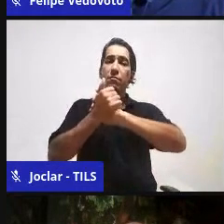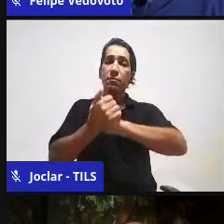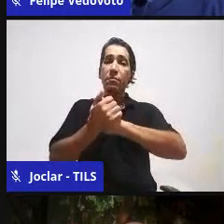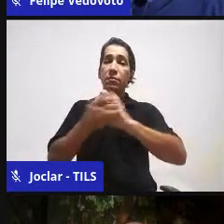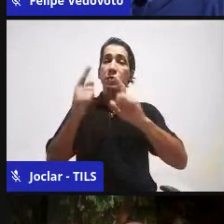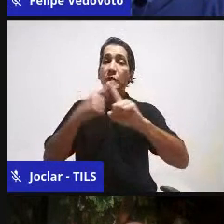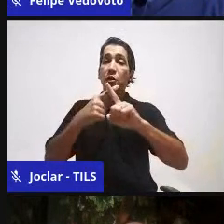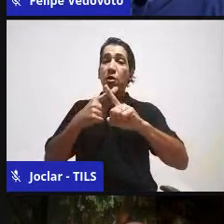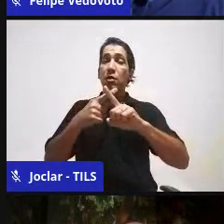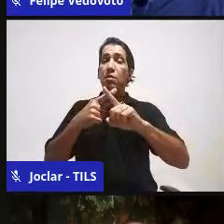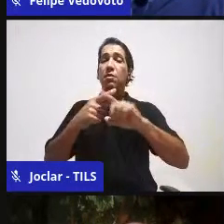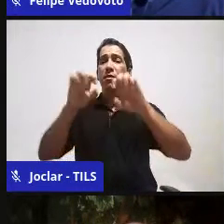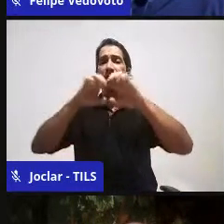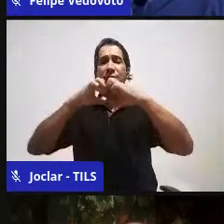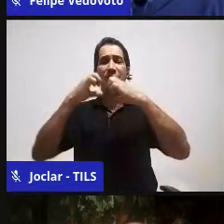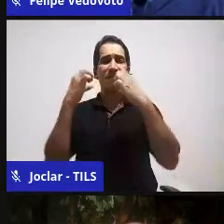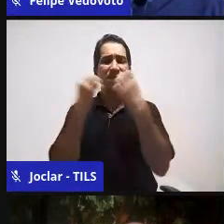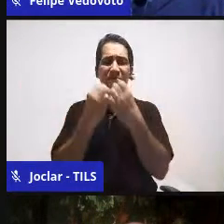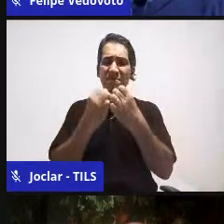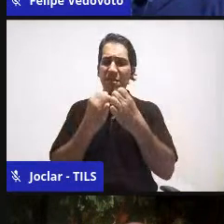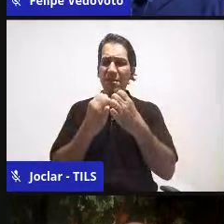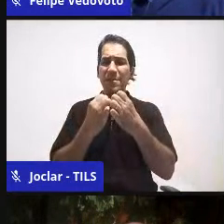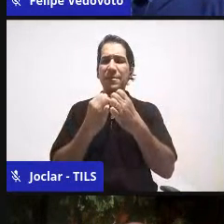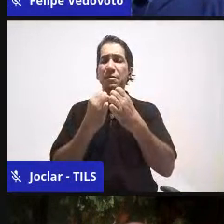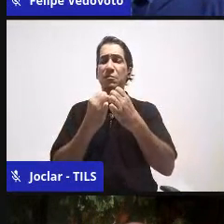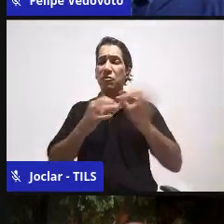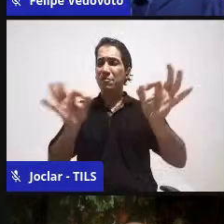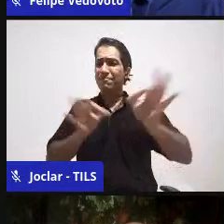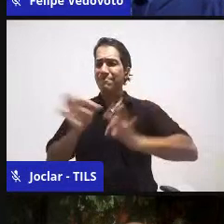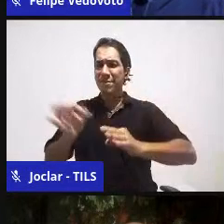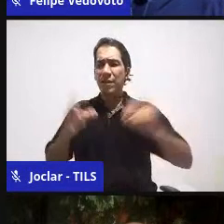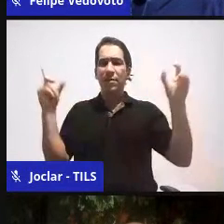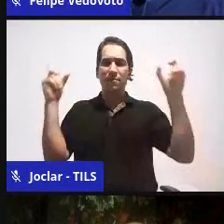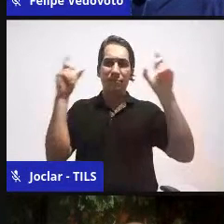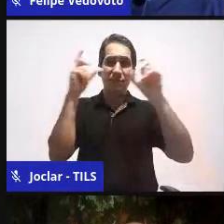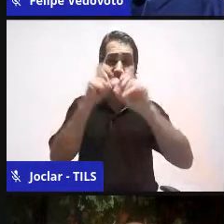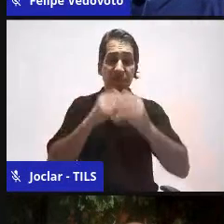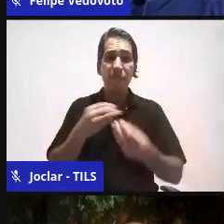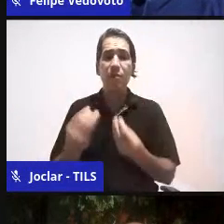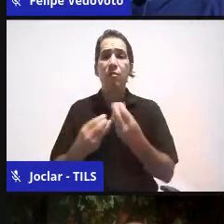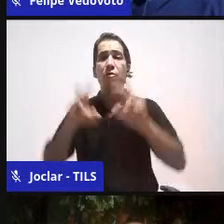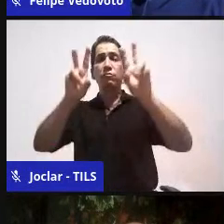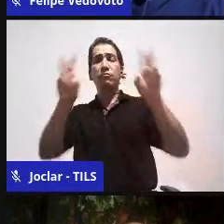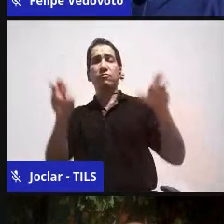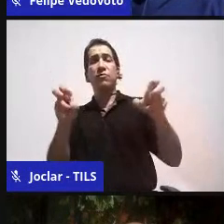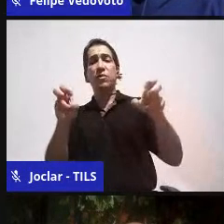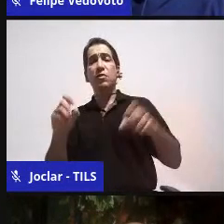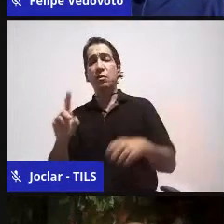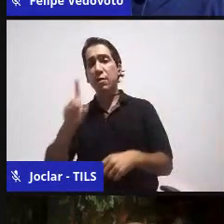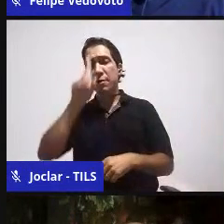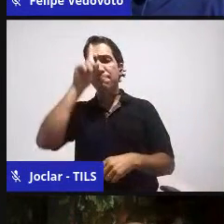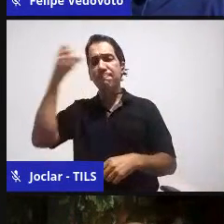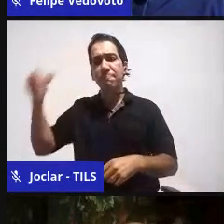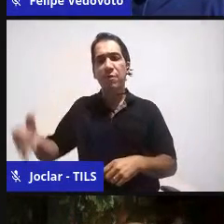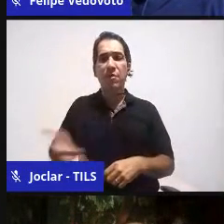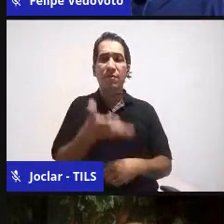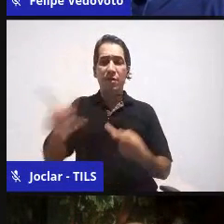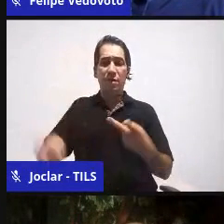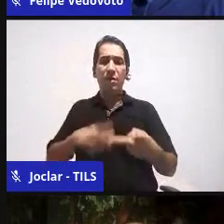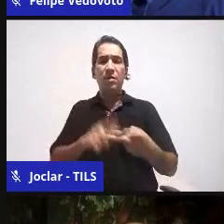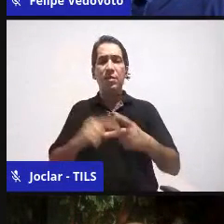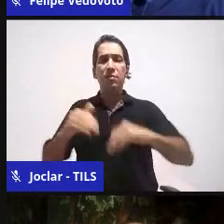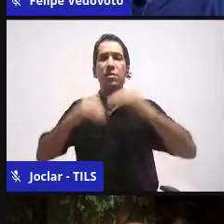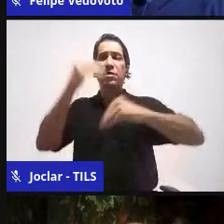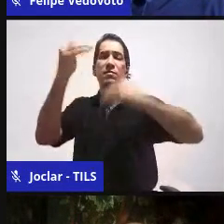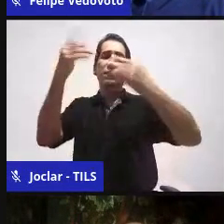parabéns, não é fácil. E levar um tema como esse, falar de inovação, falar de desenvolvimento, falar de gestão, que é o que se